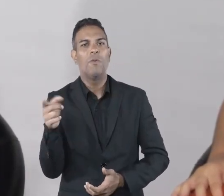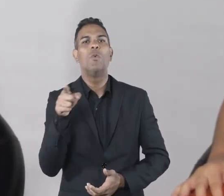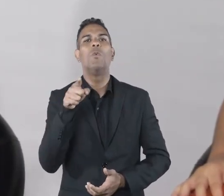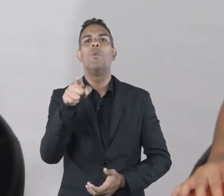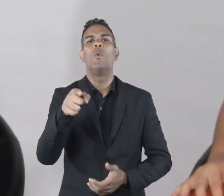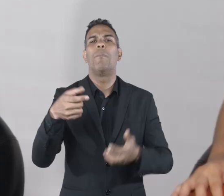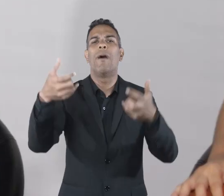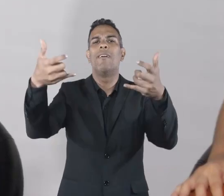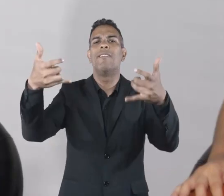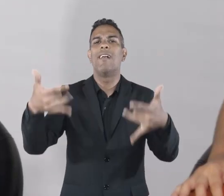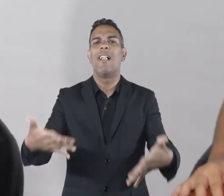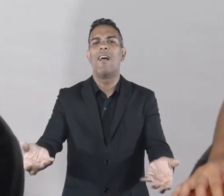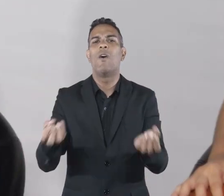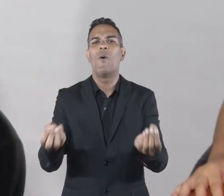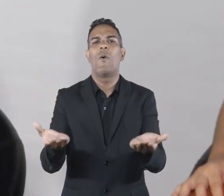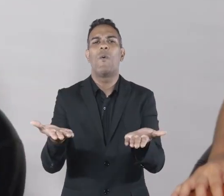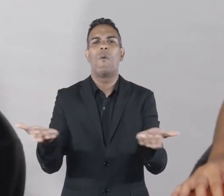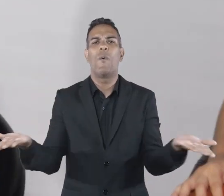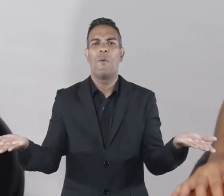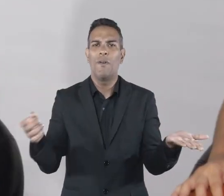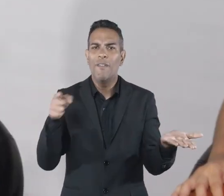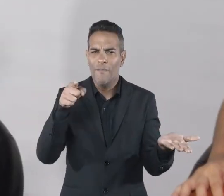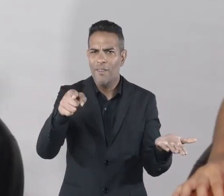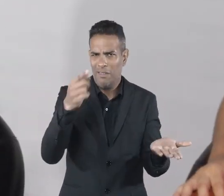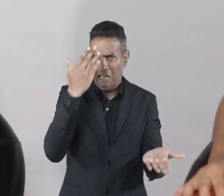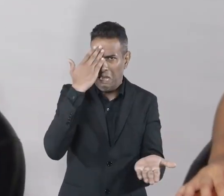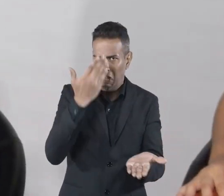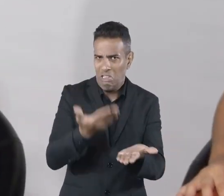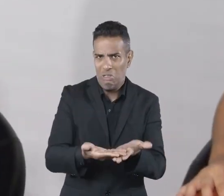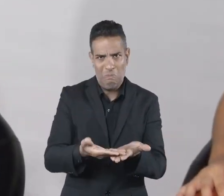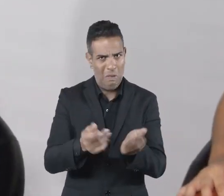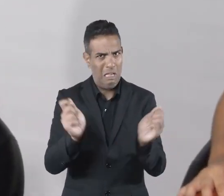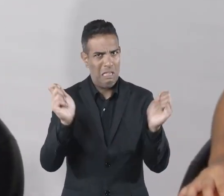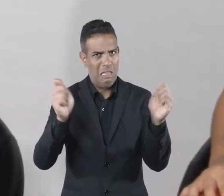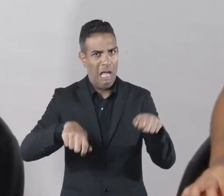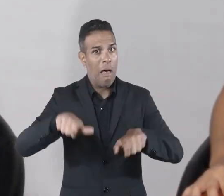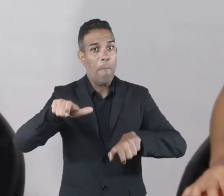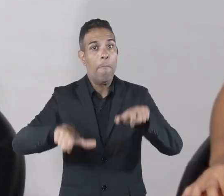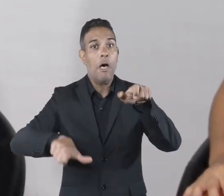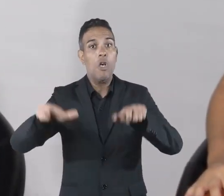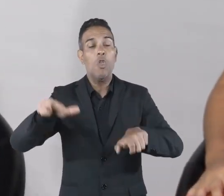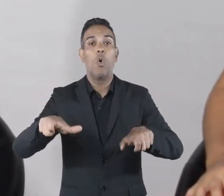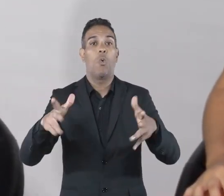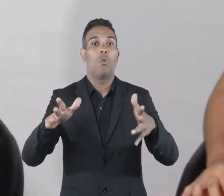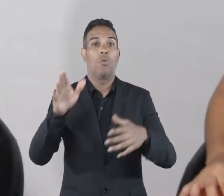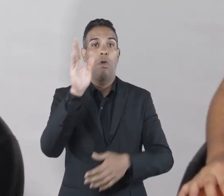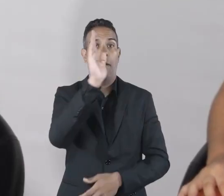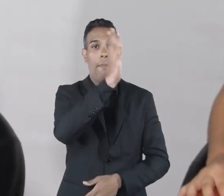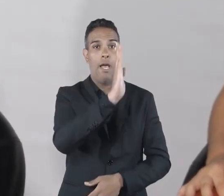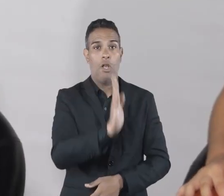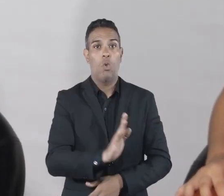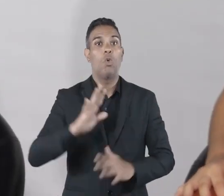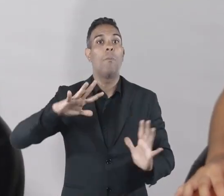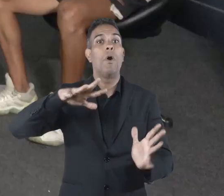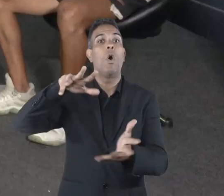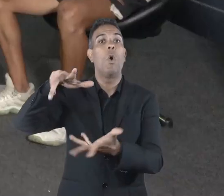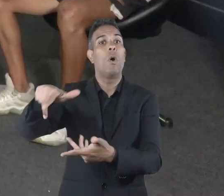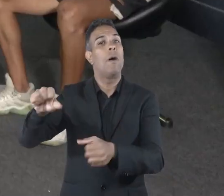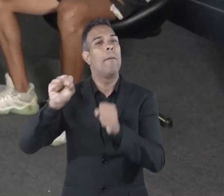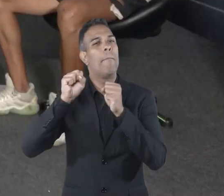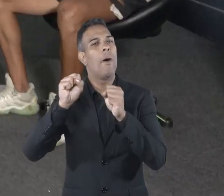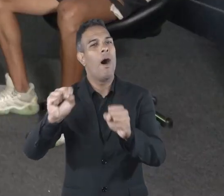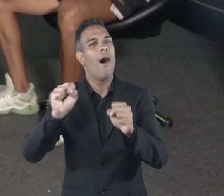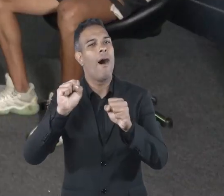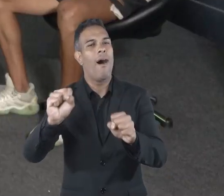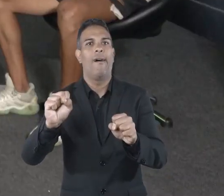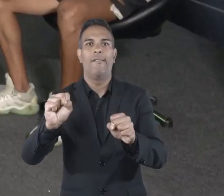pensamentos. Muito bom. E você, conta pra gente como que você acredita que as